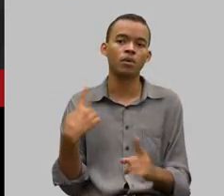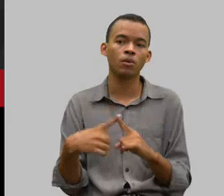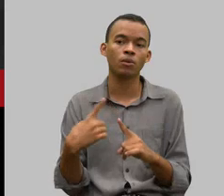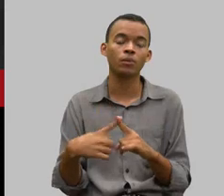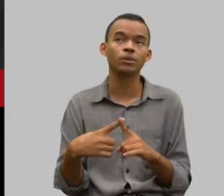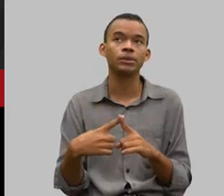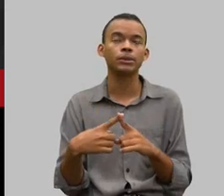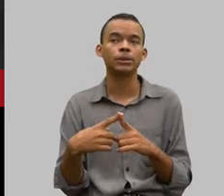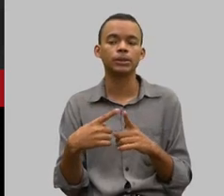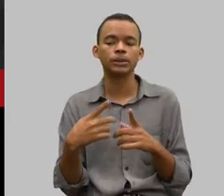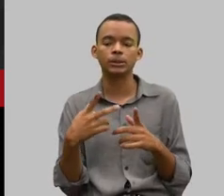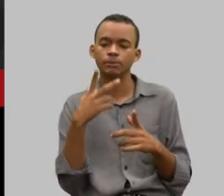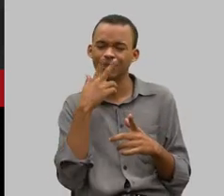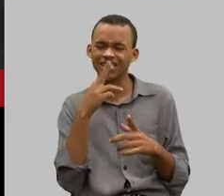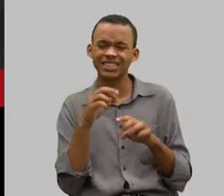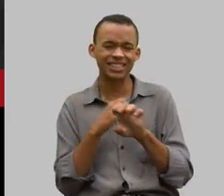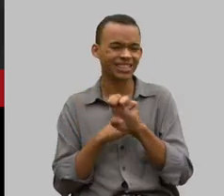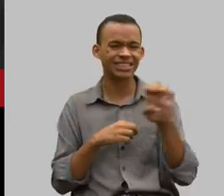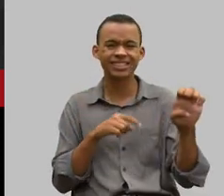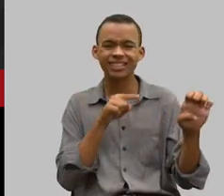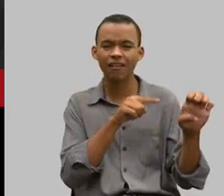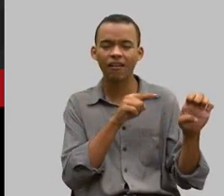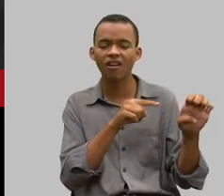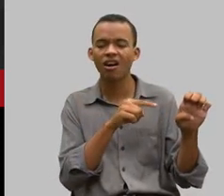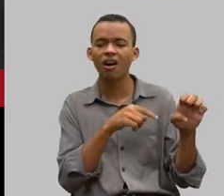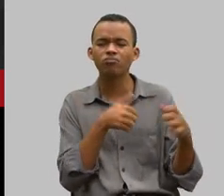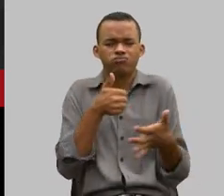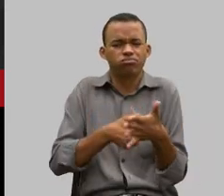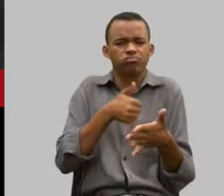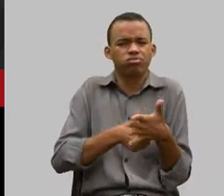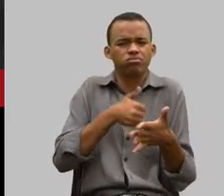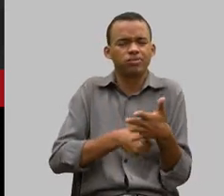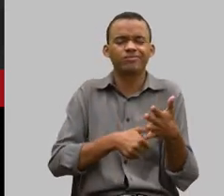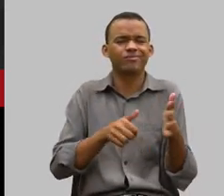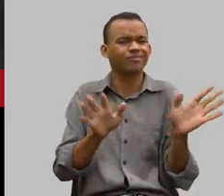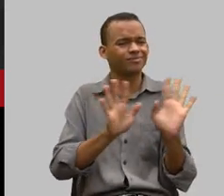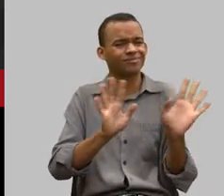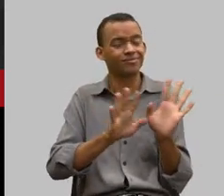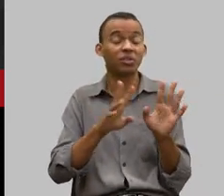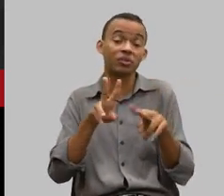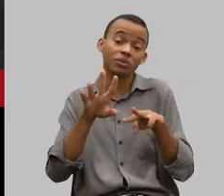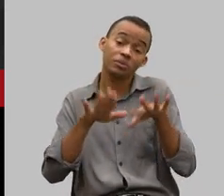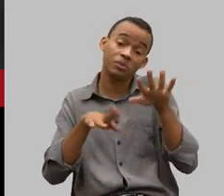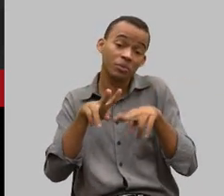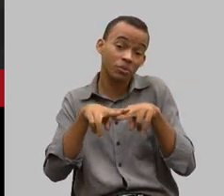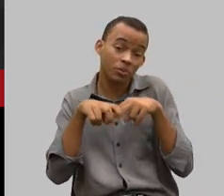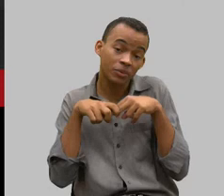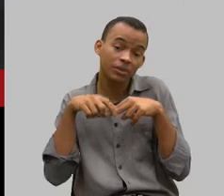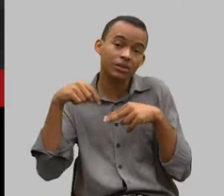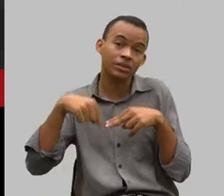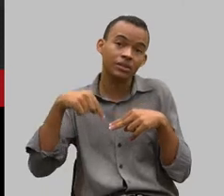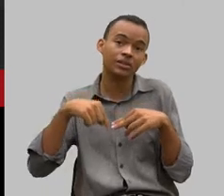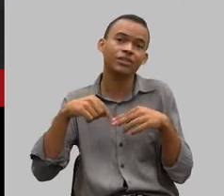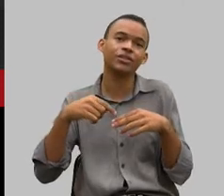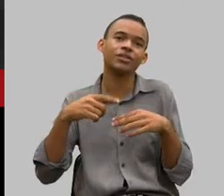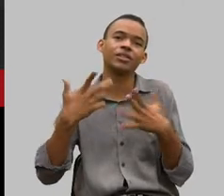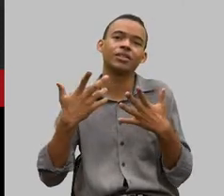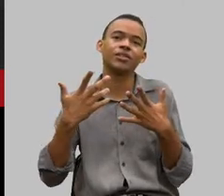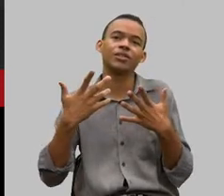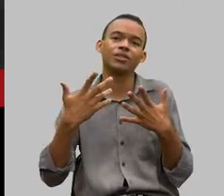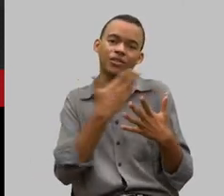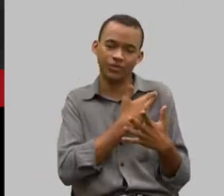esquerda brigando por essa pauta e talvez por isso eh esse governo não seja pressionado no sentido de